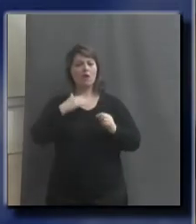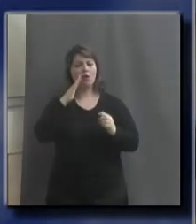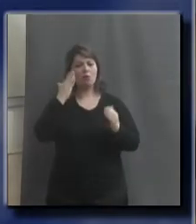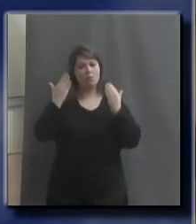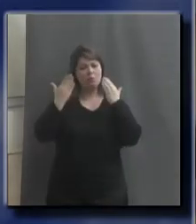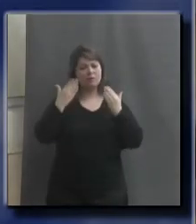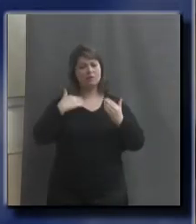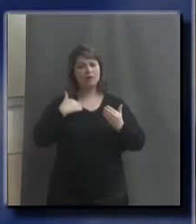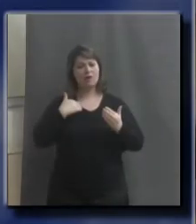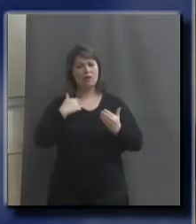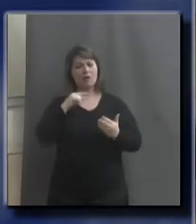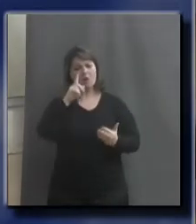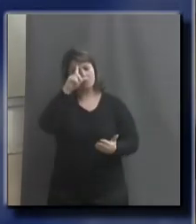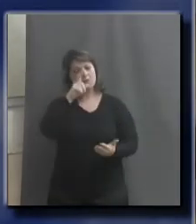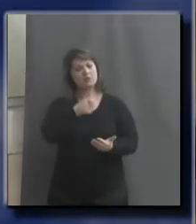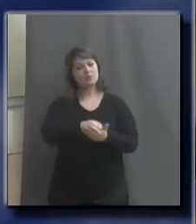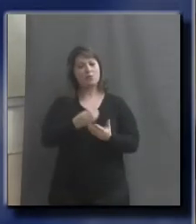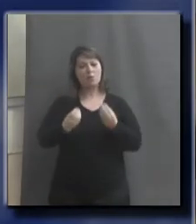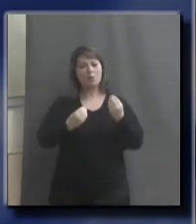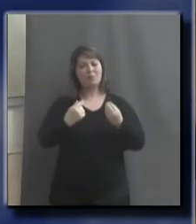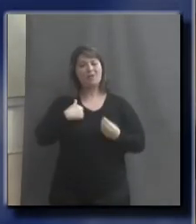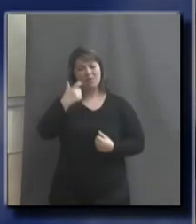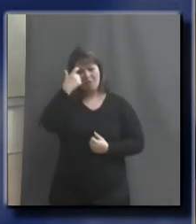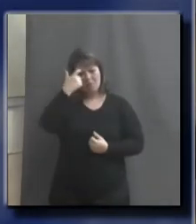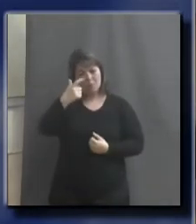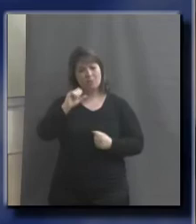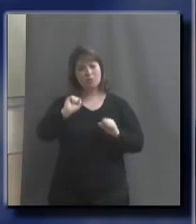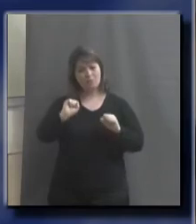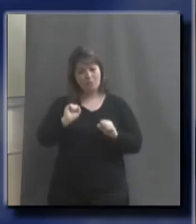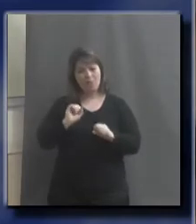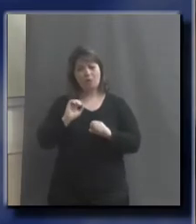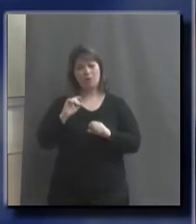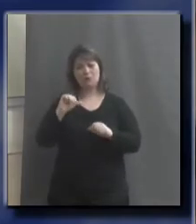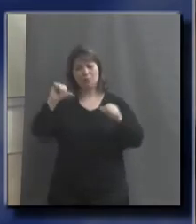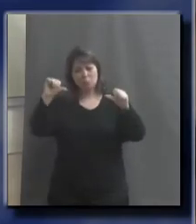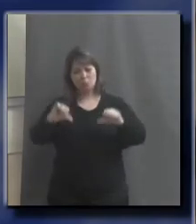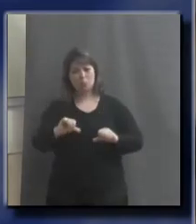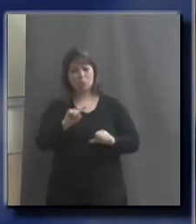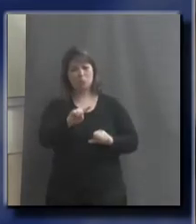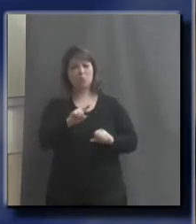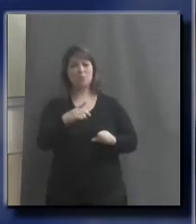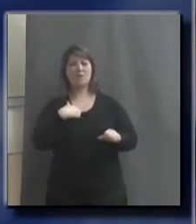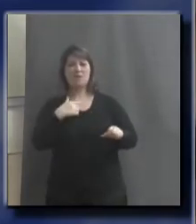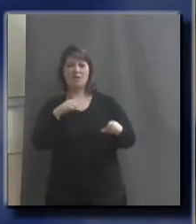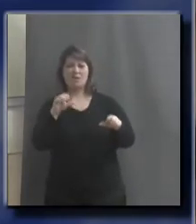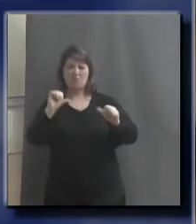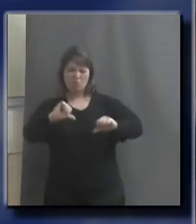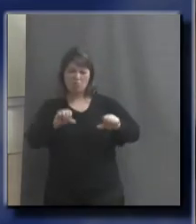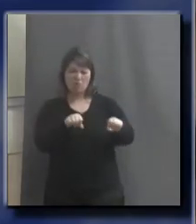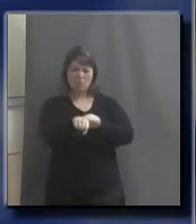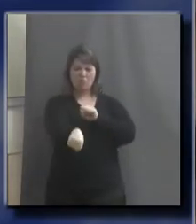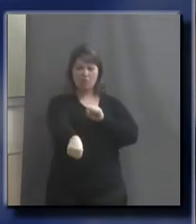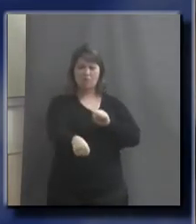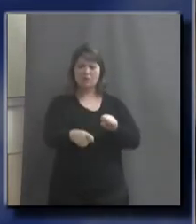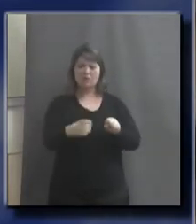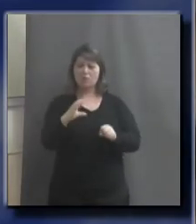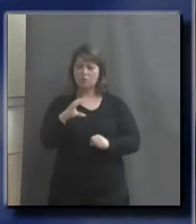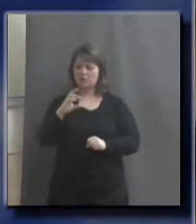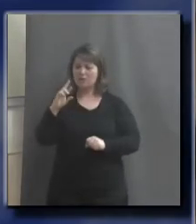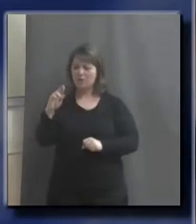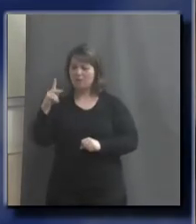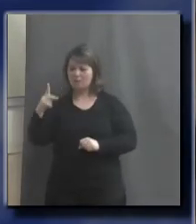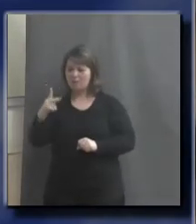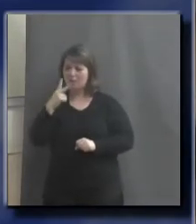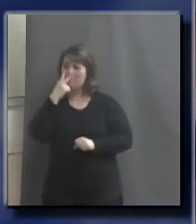profissional, e isso, penso que impacta diretamente a questão da formação, né? O CRP adota uma postura